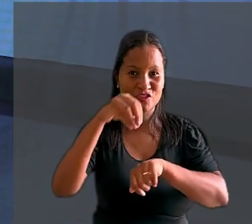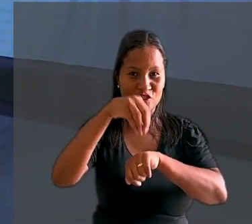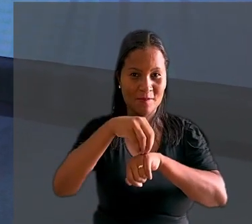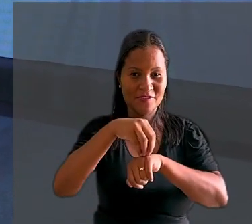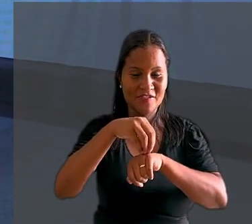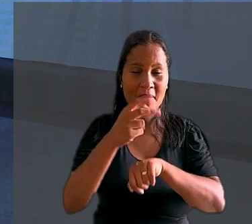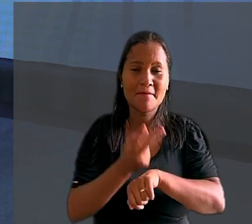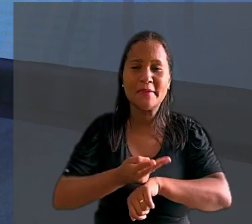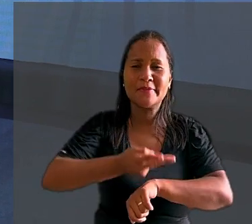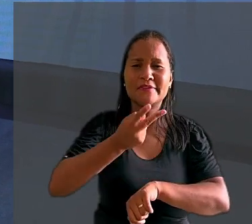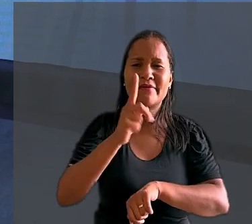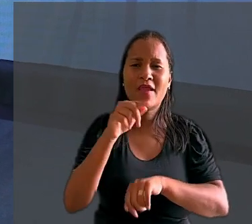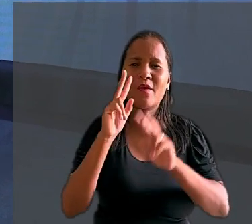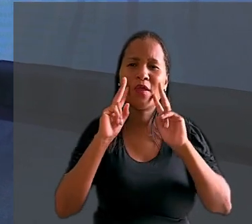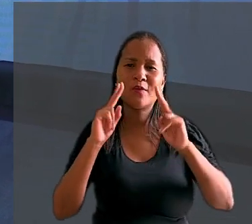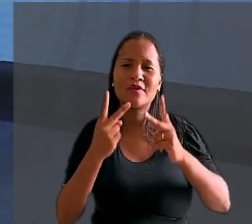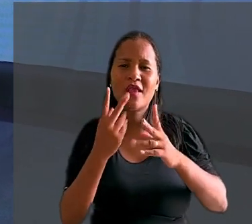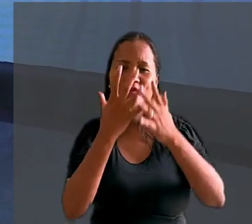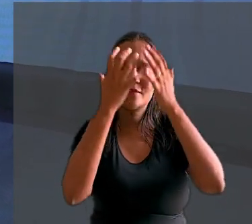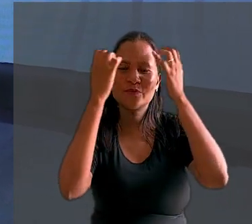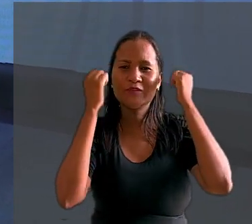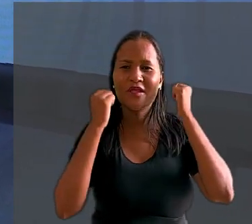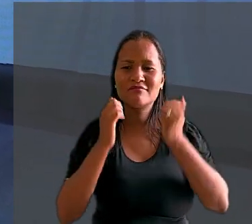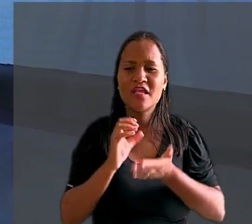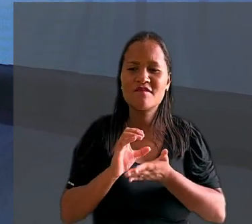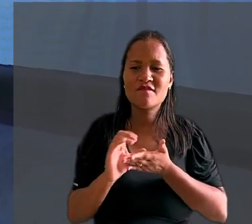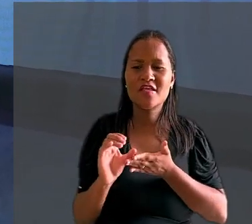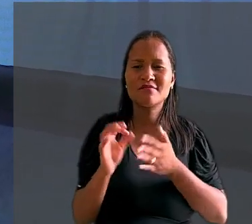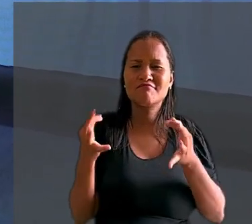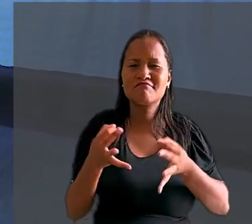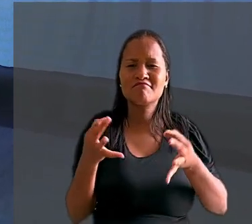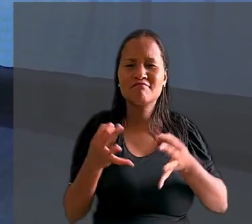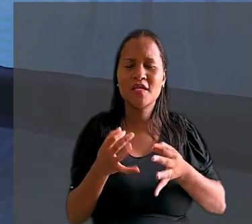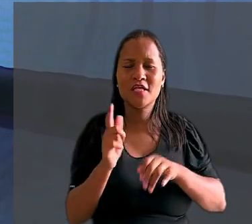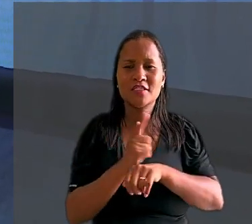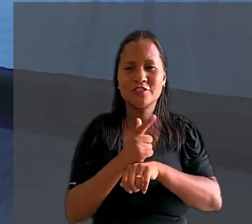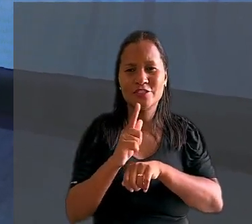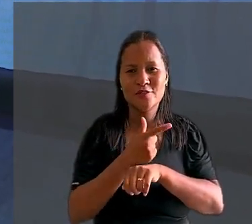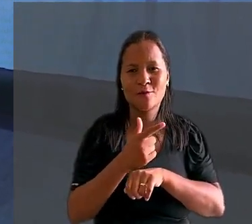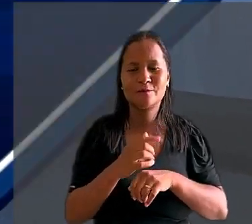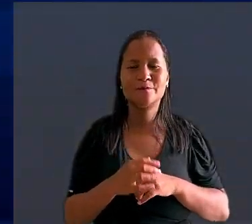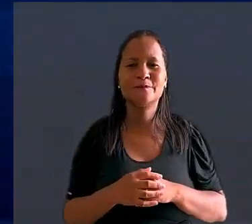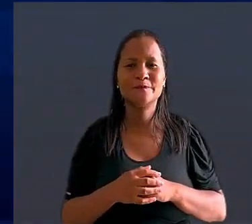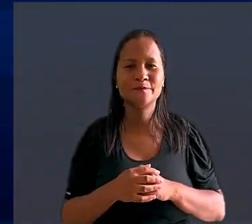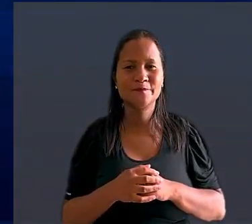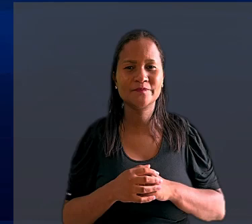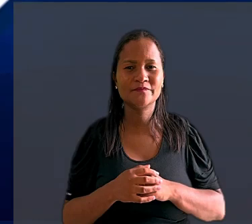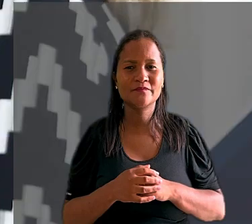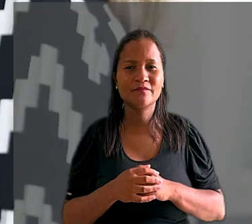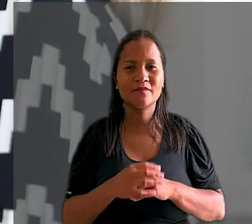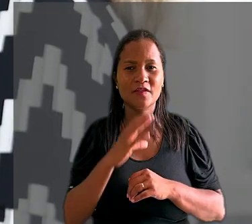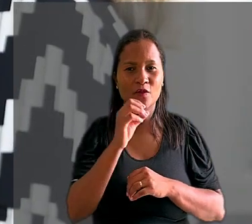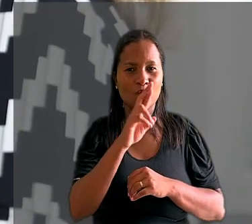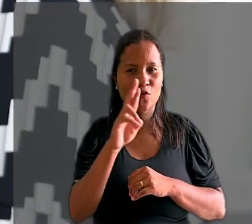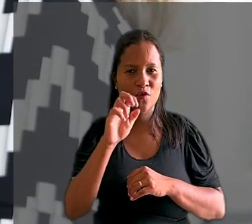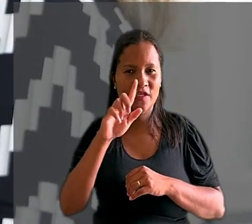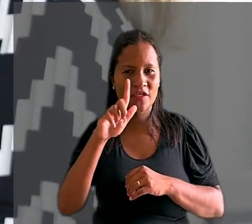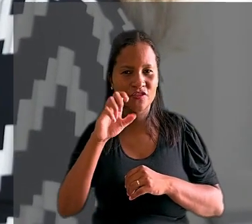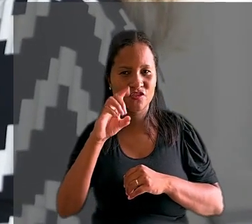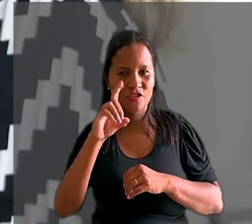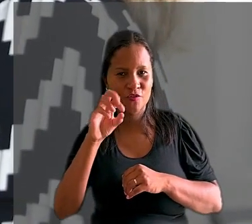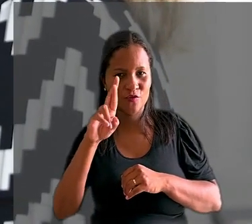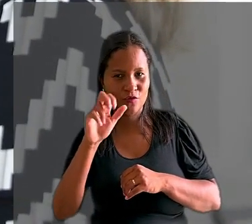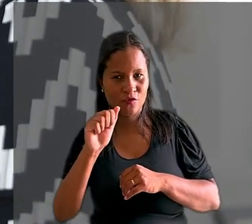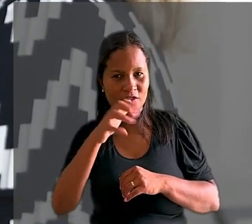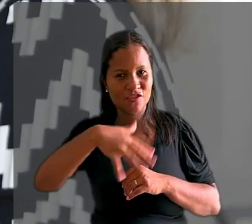a premiação é um reconhecimento aos tribunais que investem na excelência da gestão. A Corregedora-Geral da